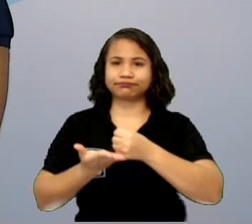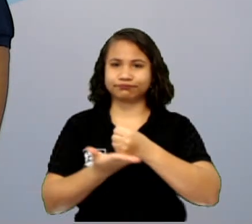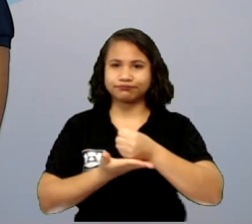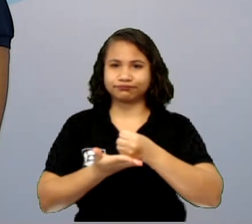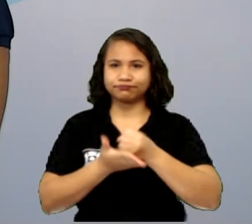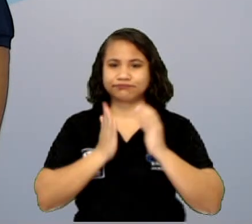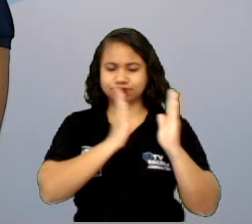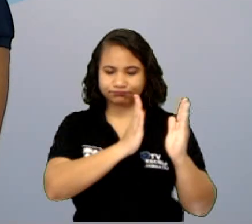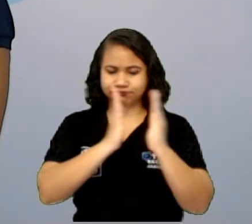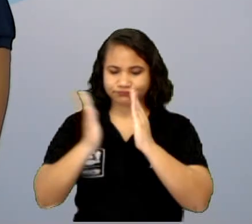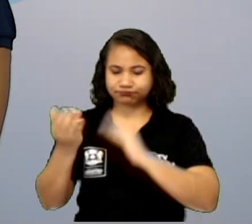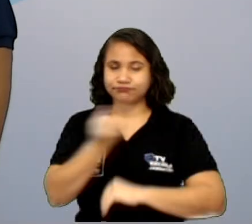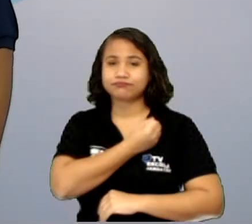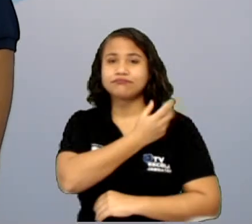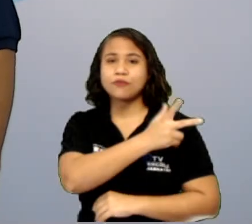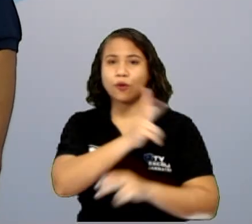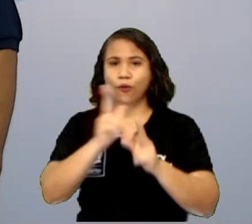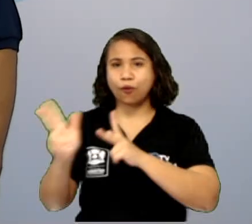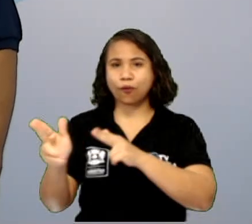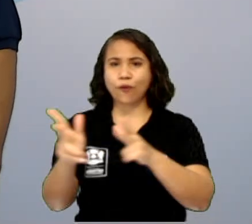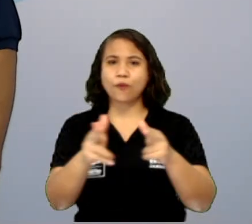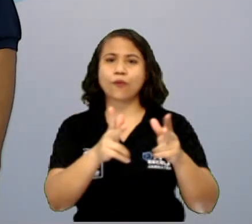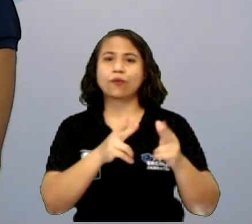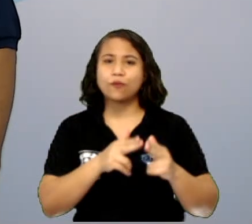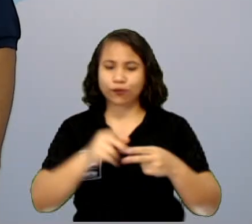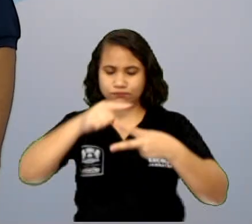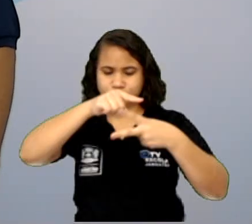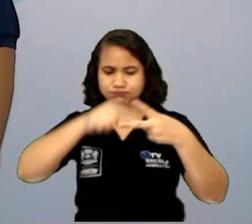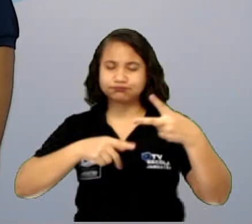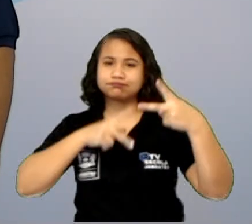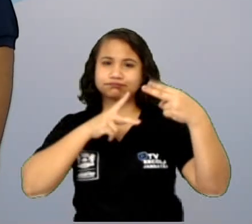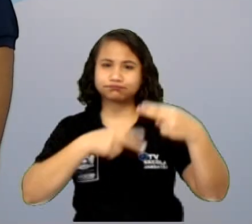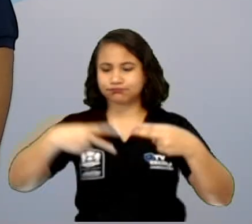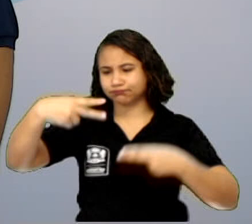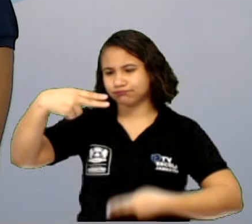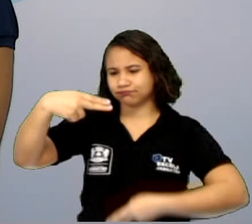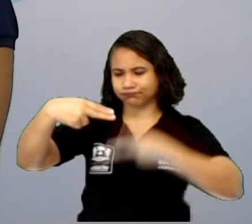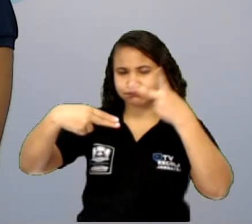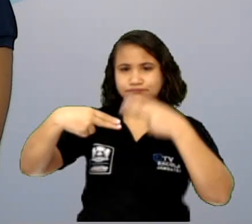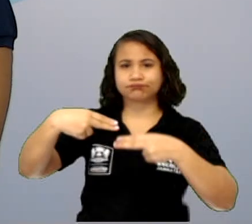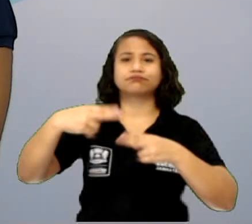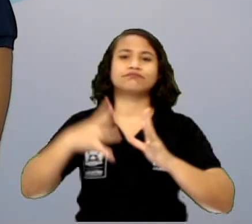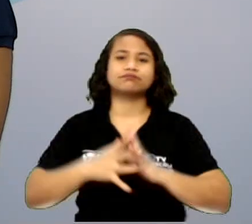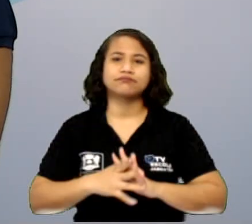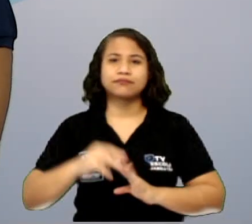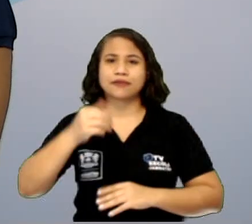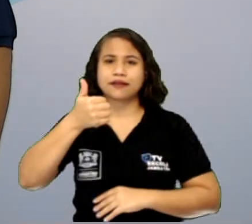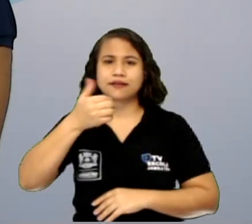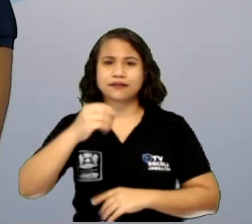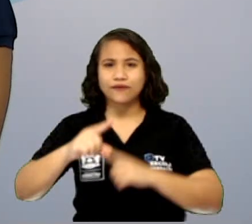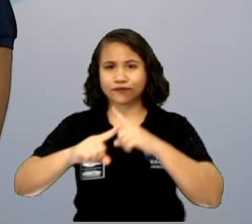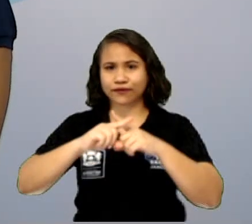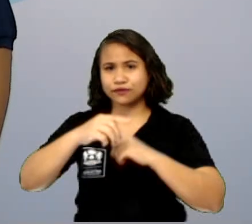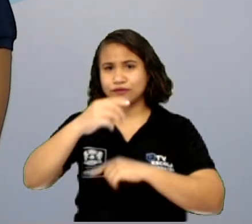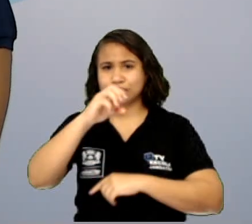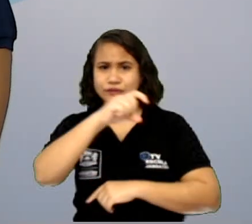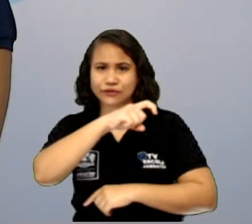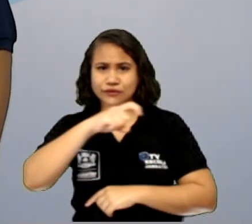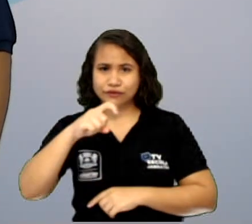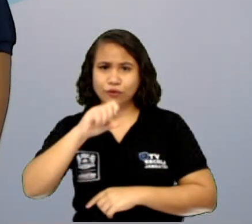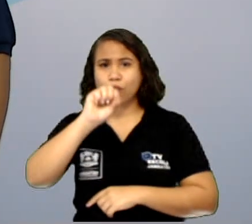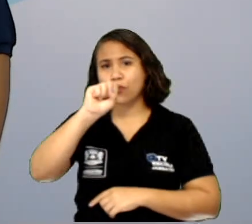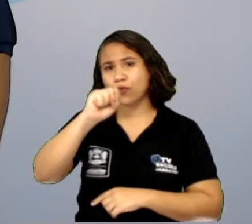proporções produto dos meios é igual ao produto dos extremos oito vezes x igual a 10 vezes 48